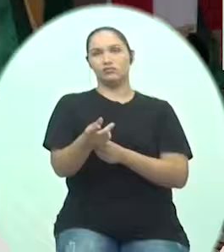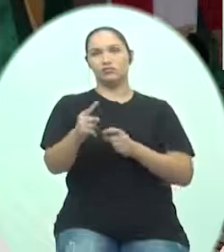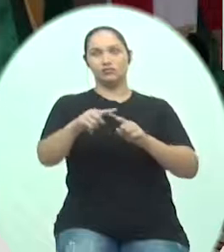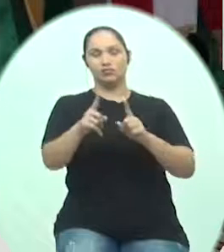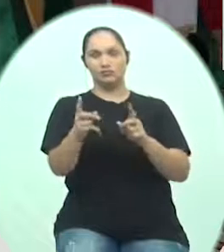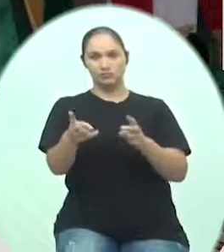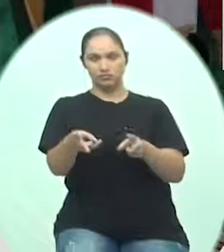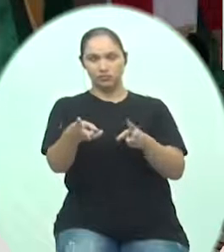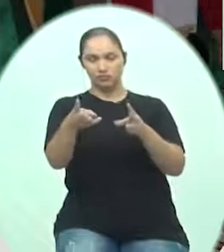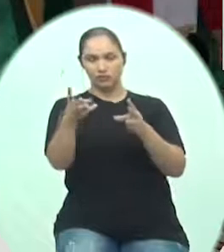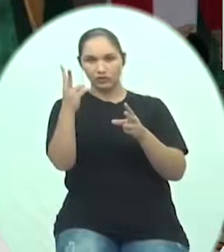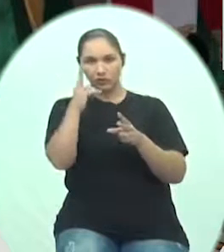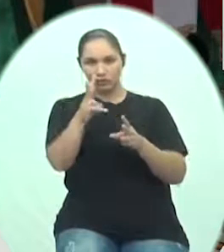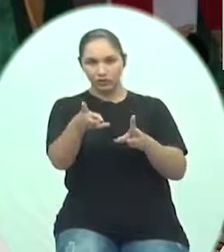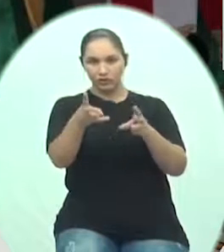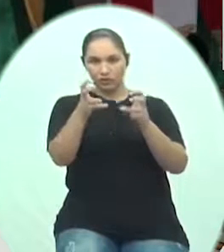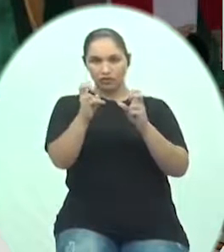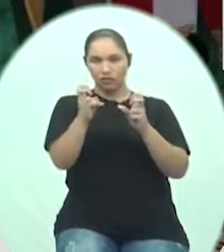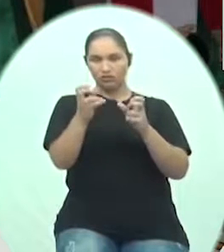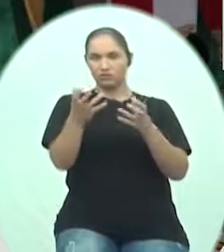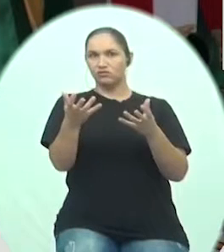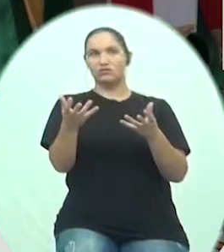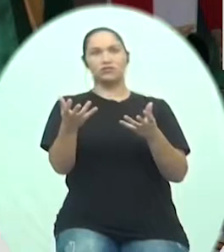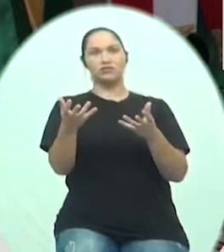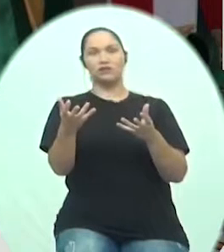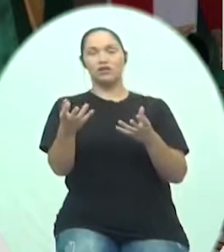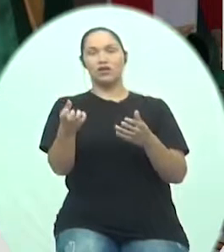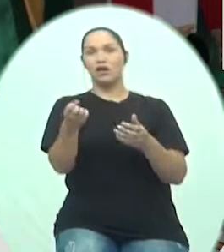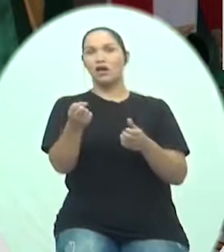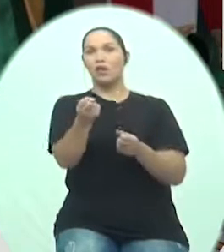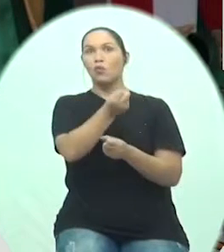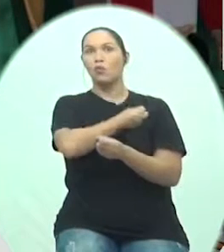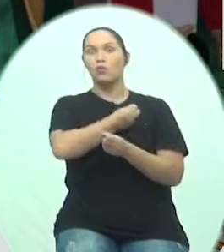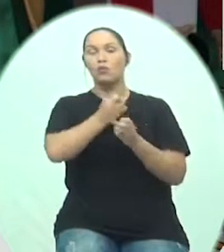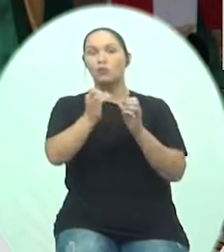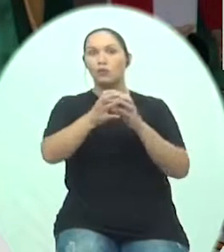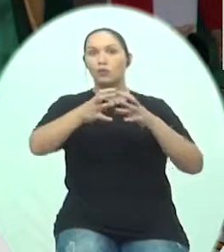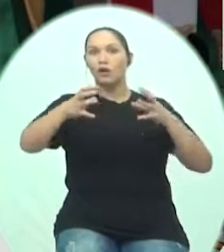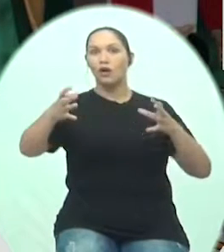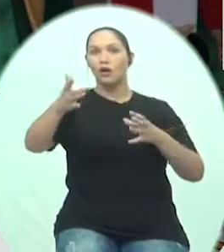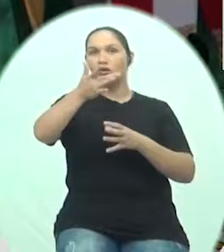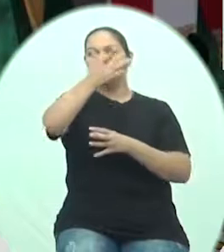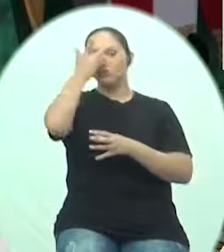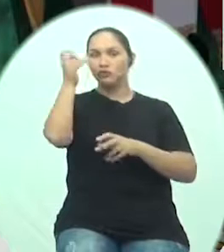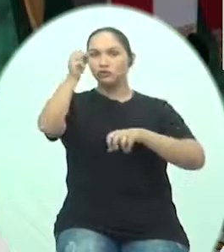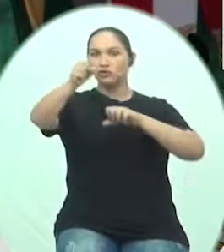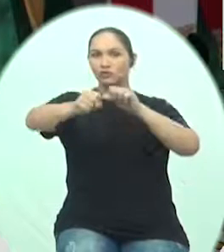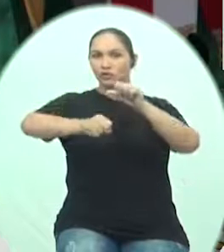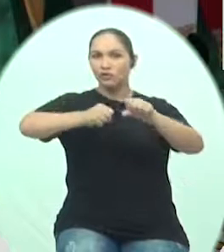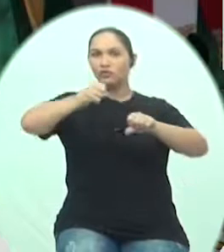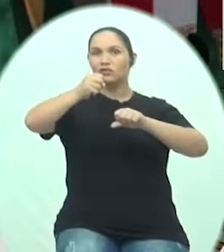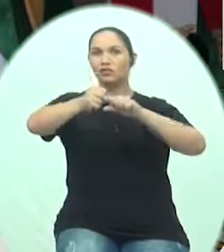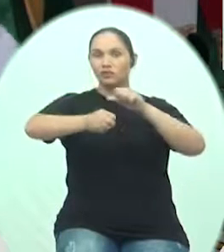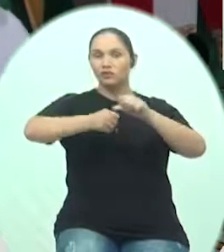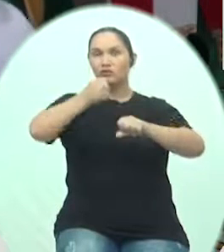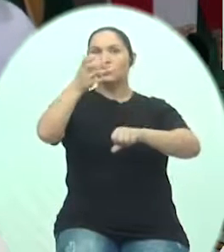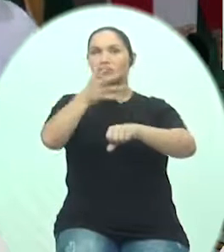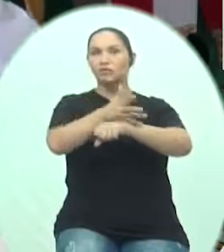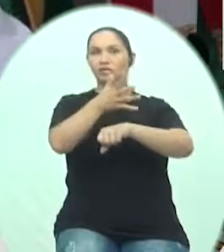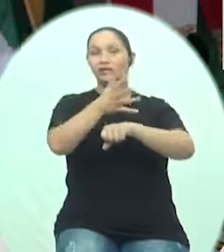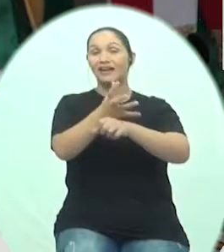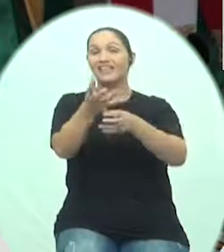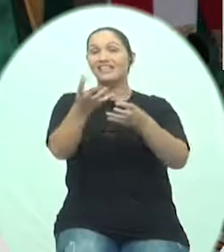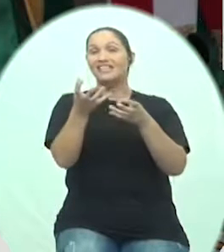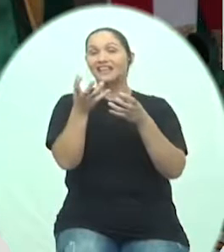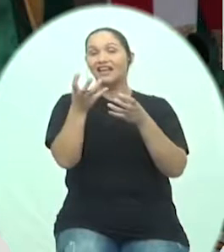quantidade eh gigantesca né de de ciclistas que Estão interessados nessa obra Vereador arleu